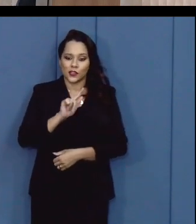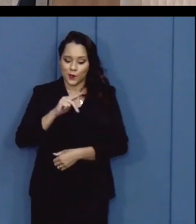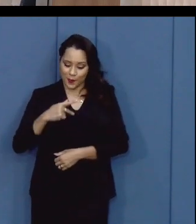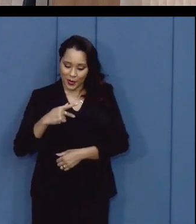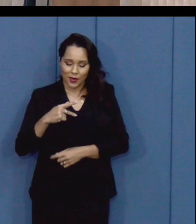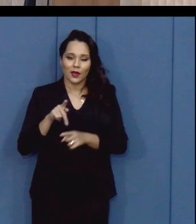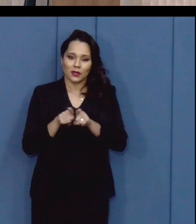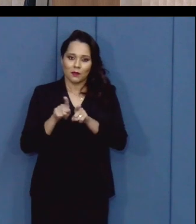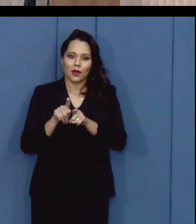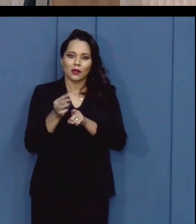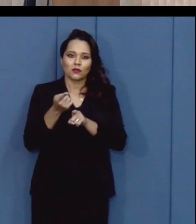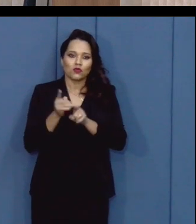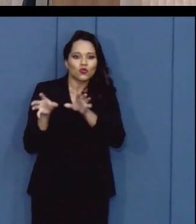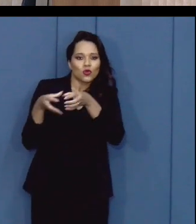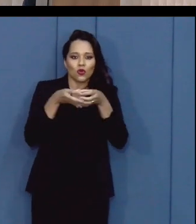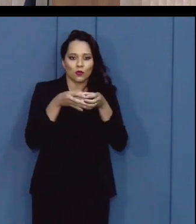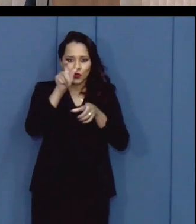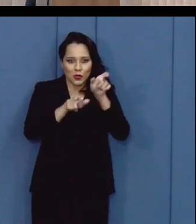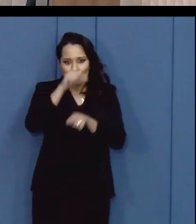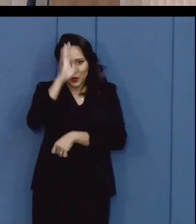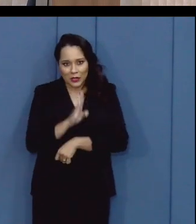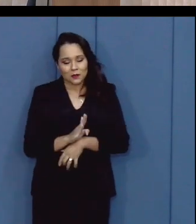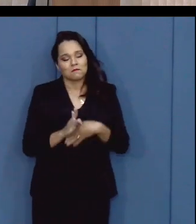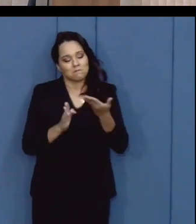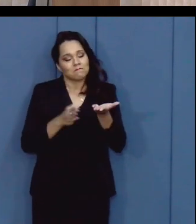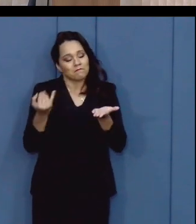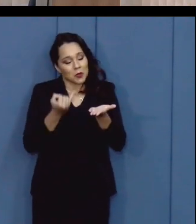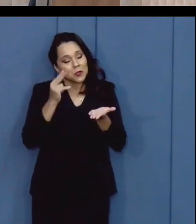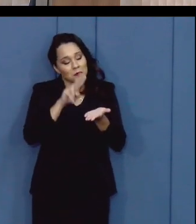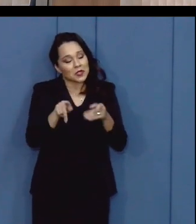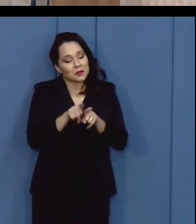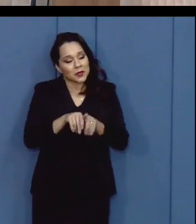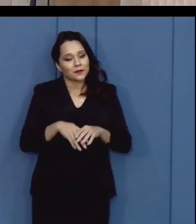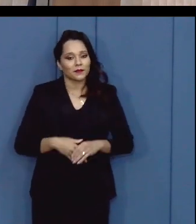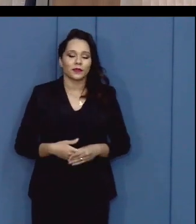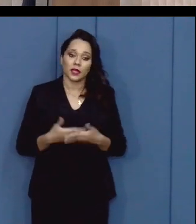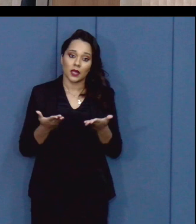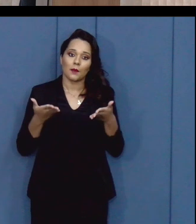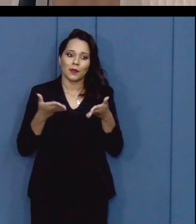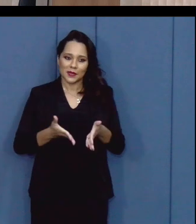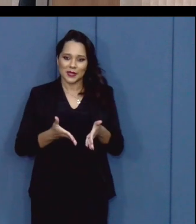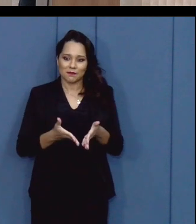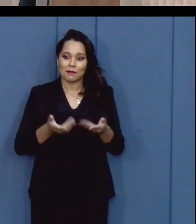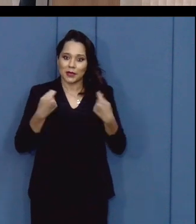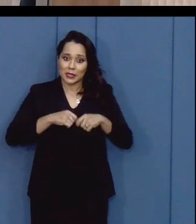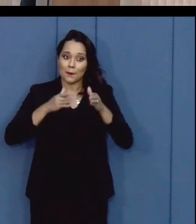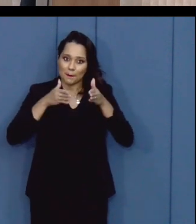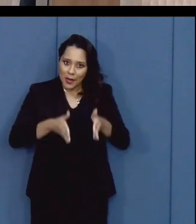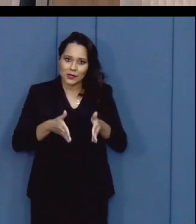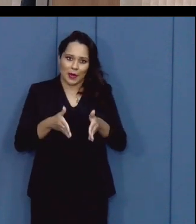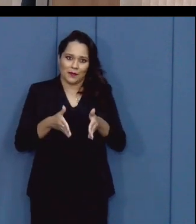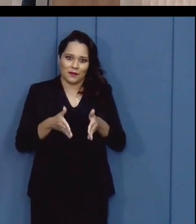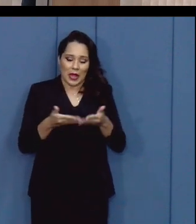à composição da delegação brasileira, né? Então isso aí é muito importante ser levado em consideração também. E a participação. A gente tem que